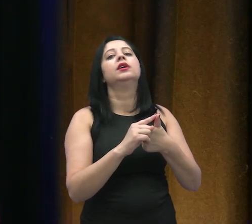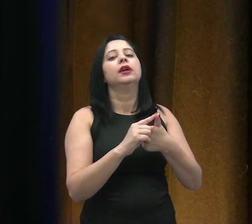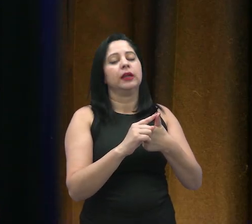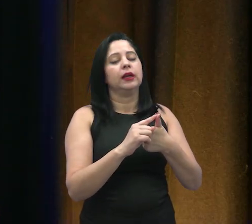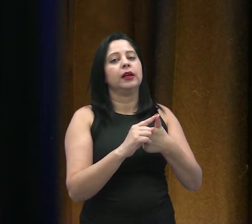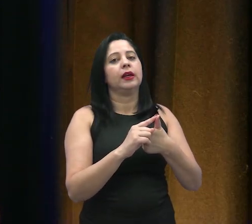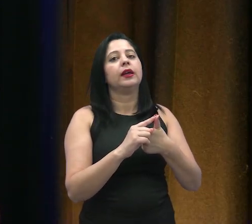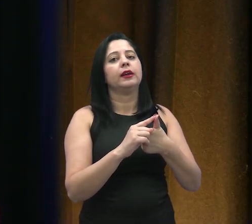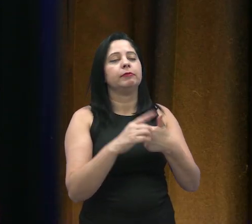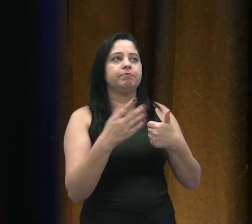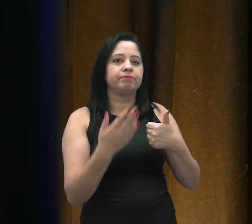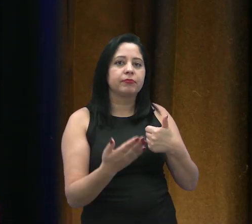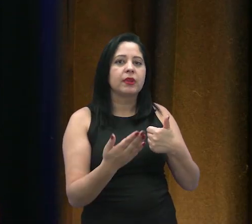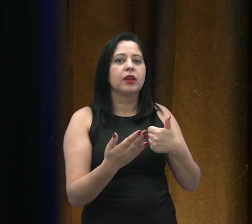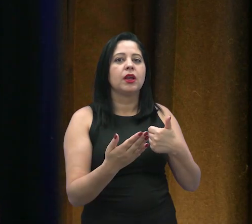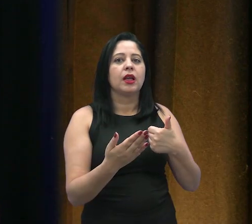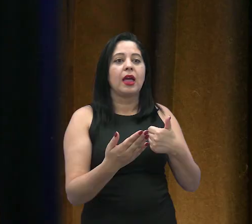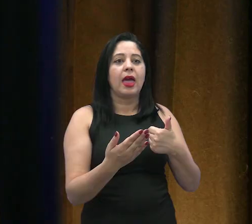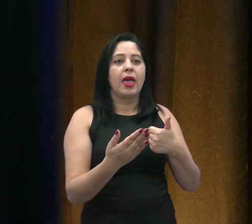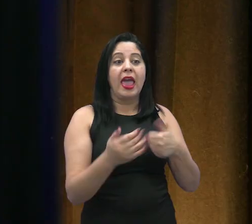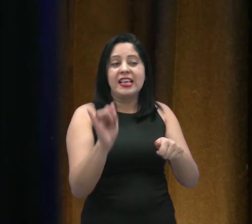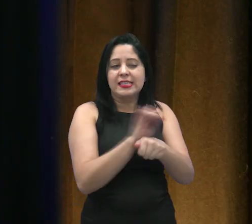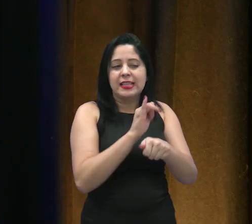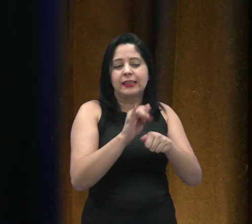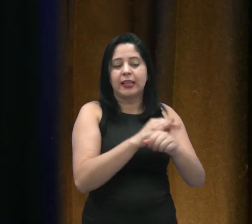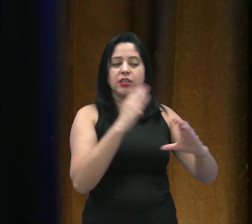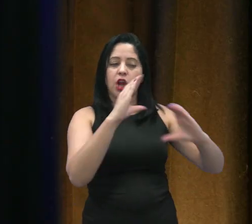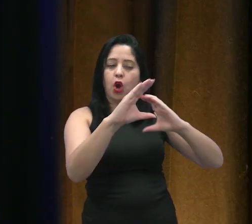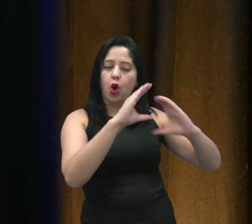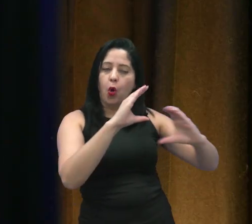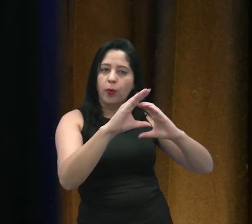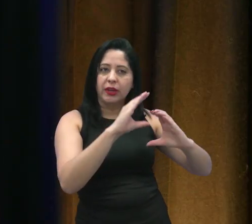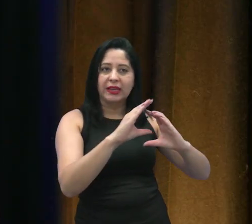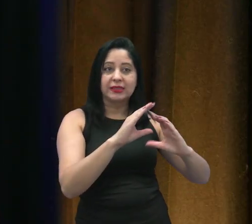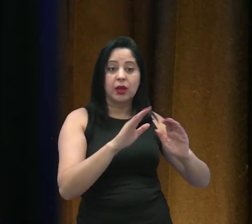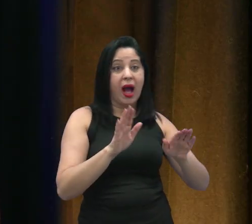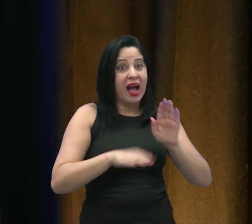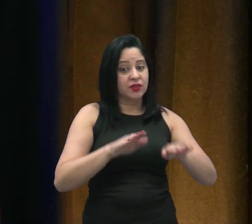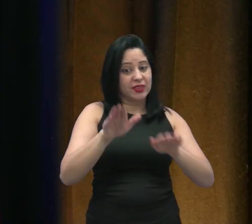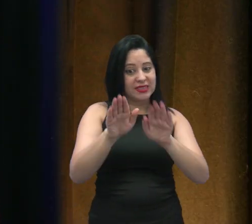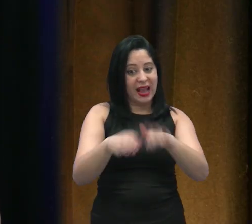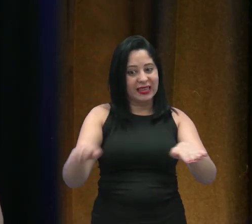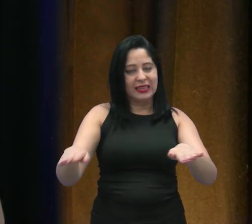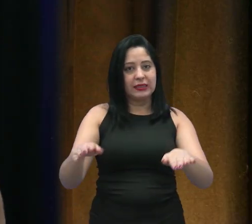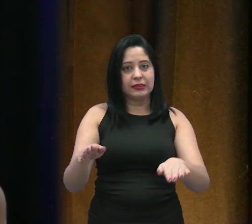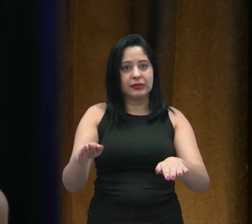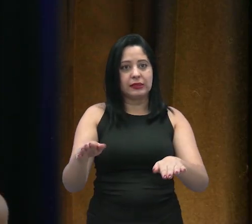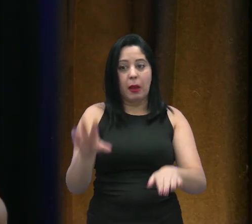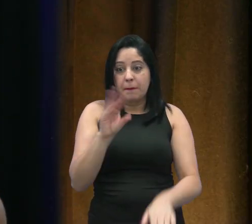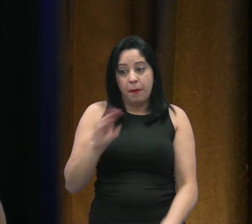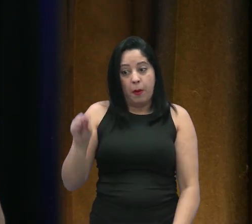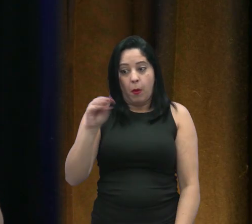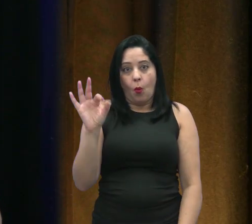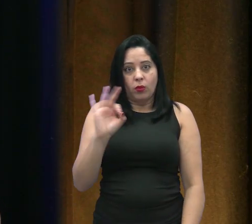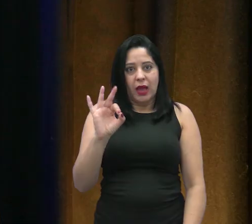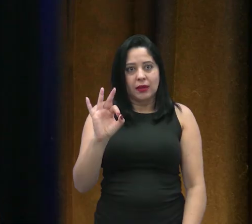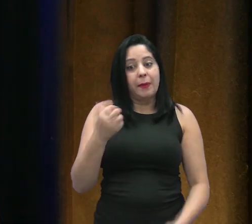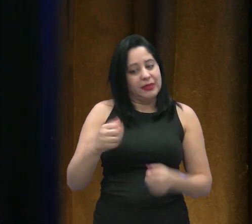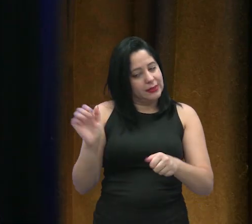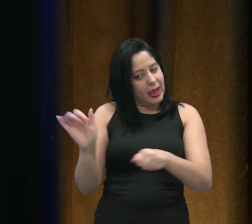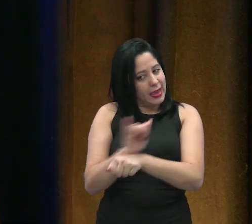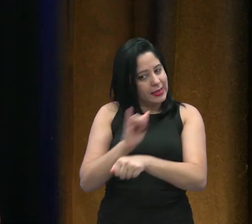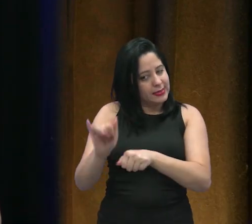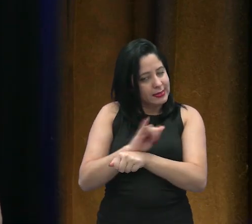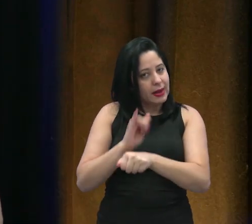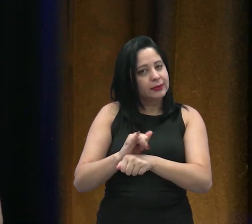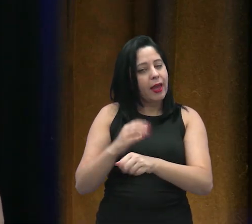tecnologia assistiva, né? Então, que são sistemas de comunicação para crianças que são não verbais, suportes visuais para dar